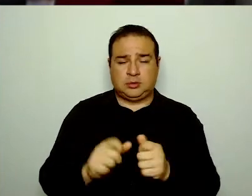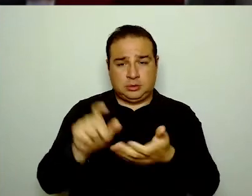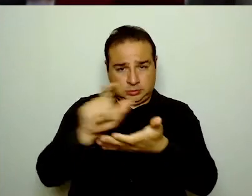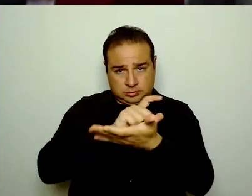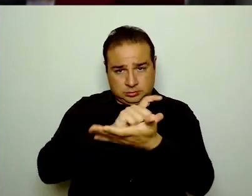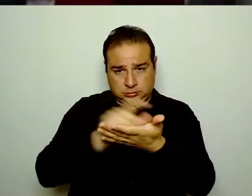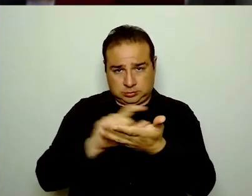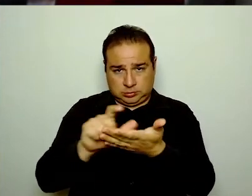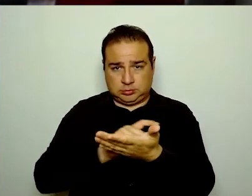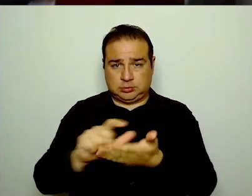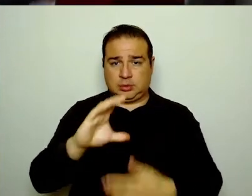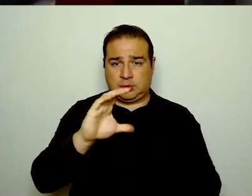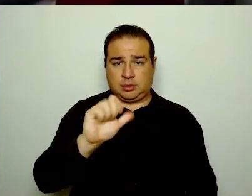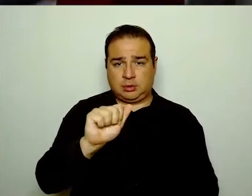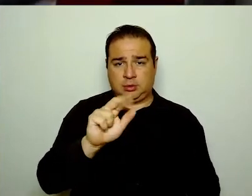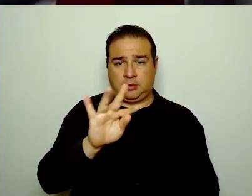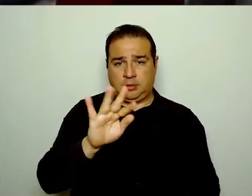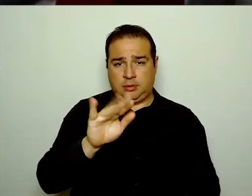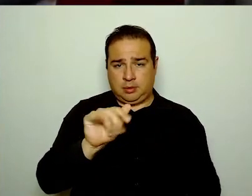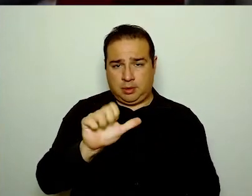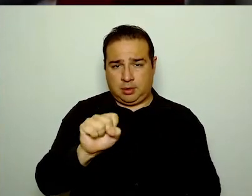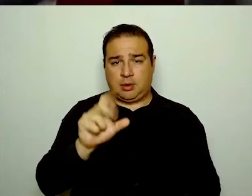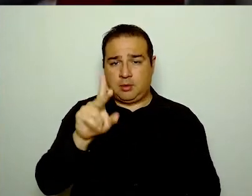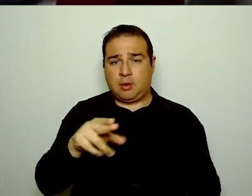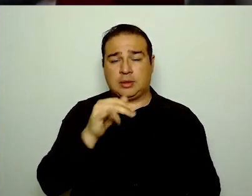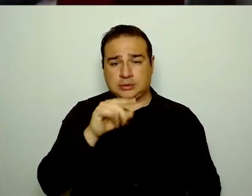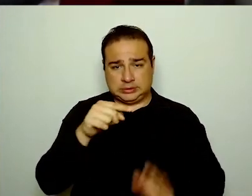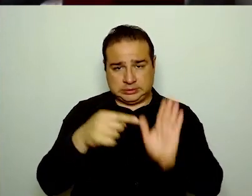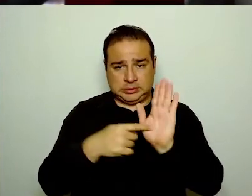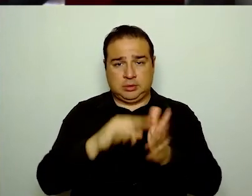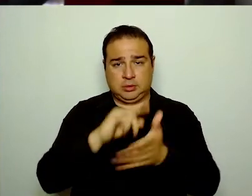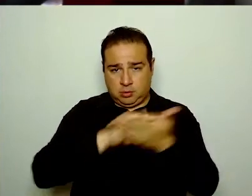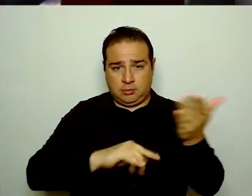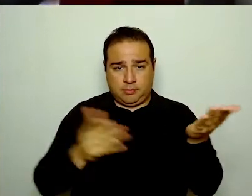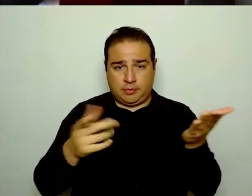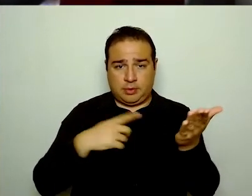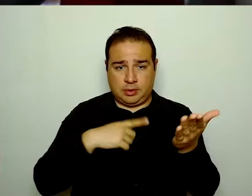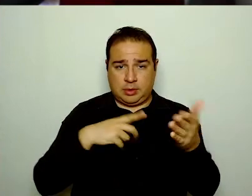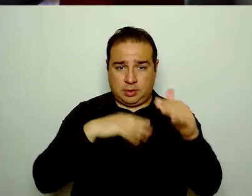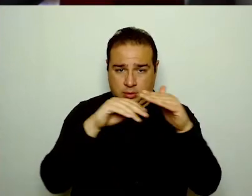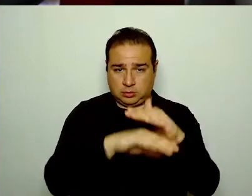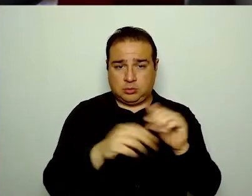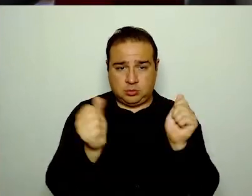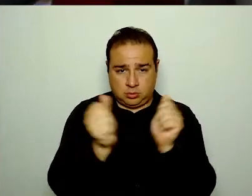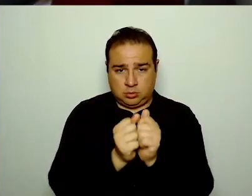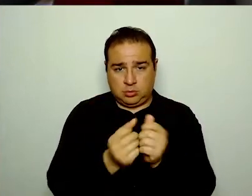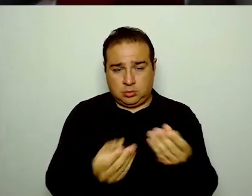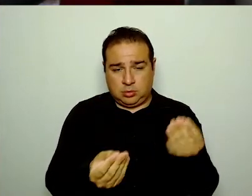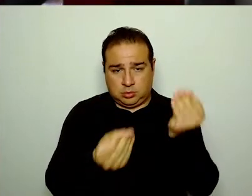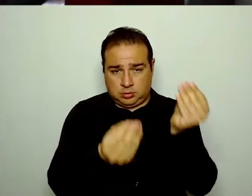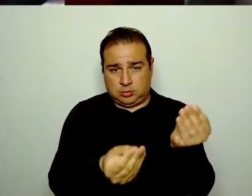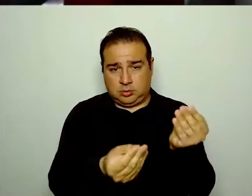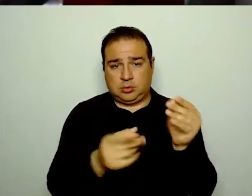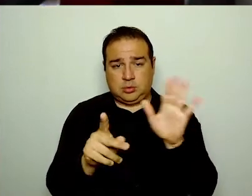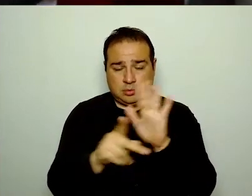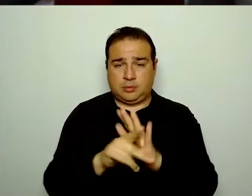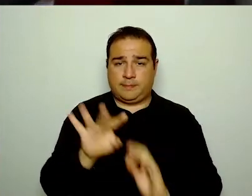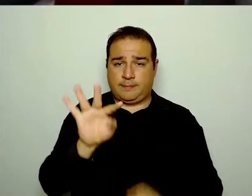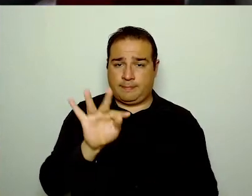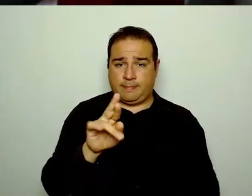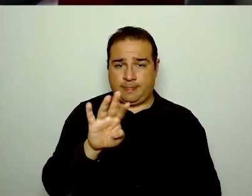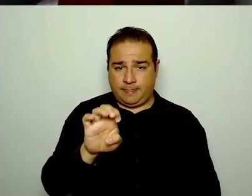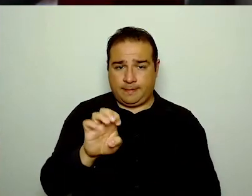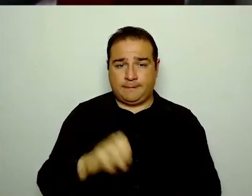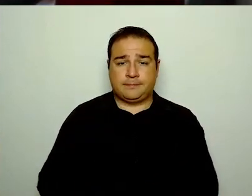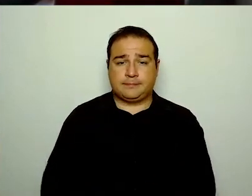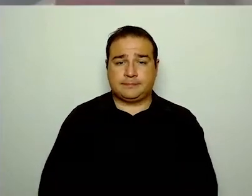que pudessem imprimir as cartas de mesário, a exemplo desse aqui que eu tenho, que é um documento que hoje está armazenado no